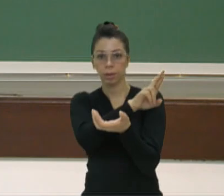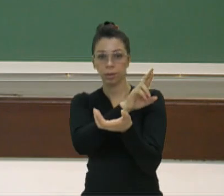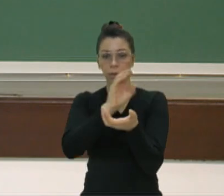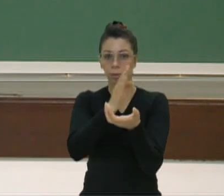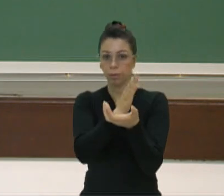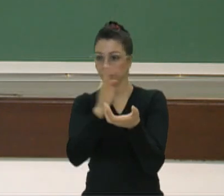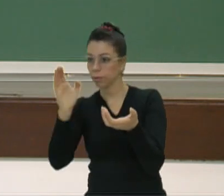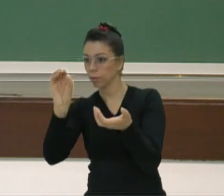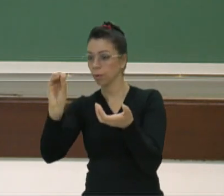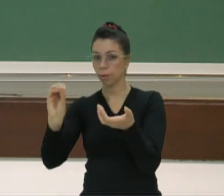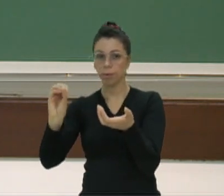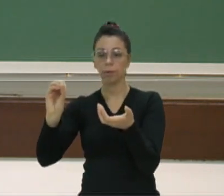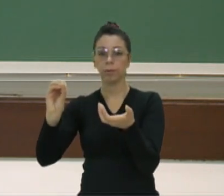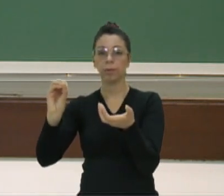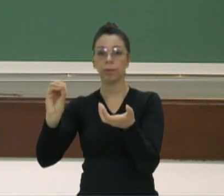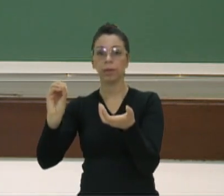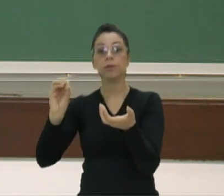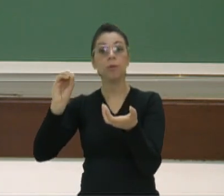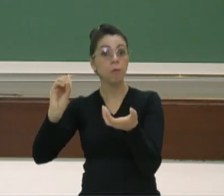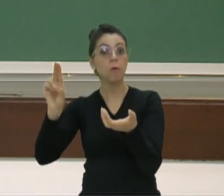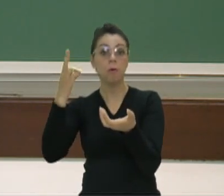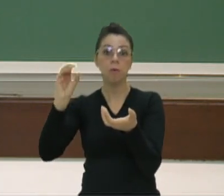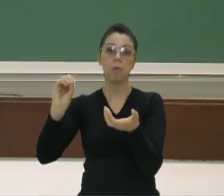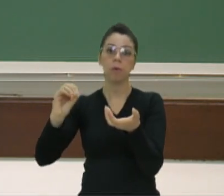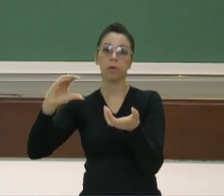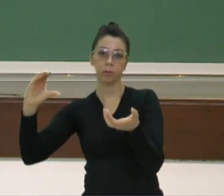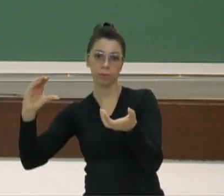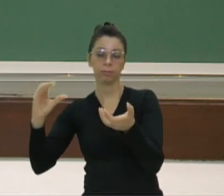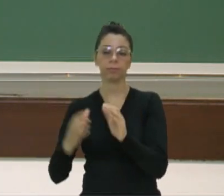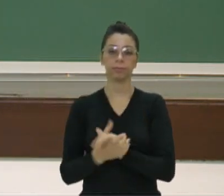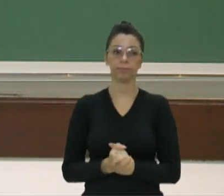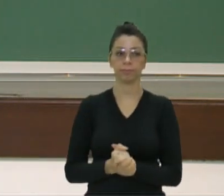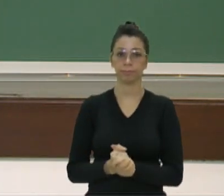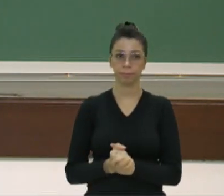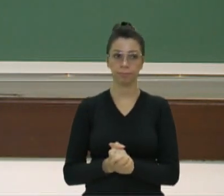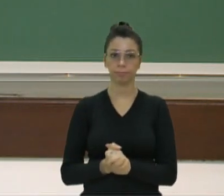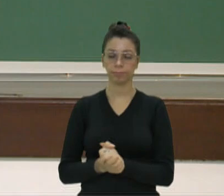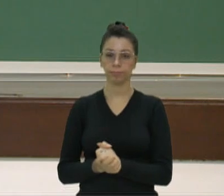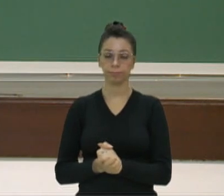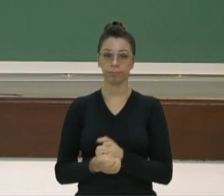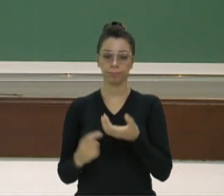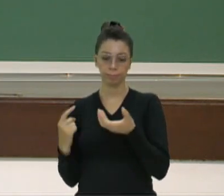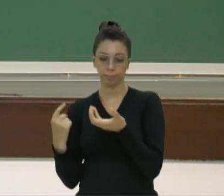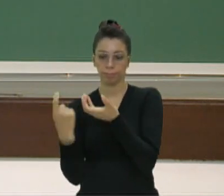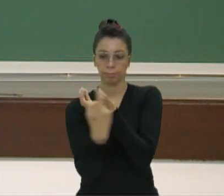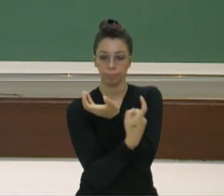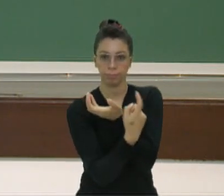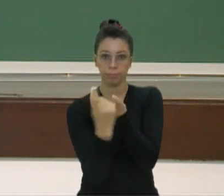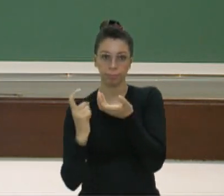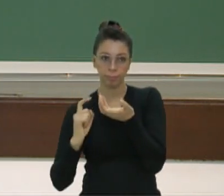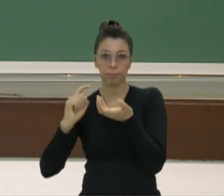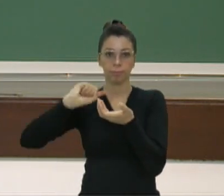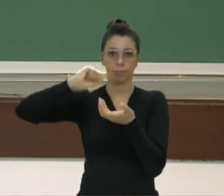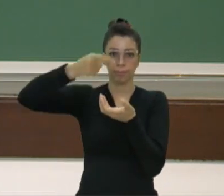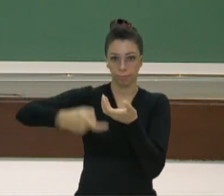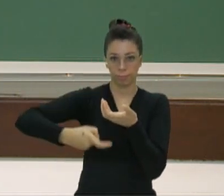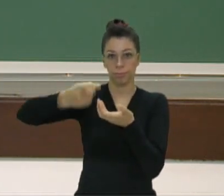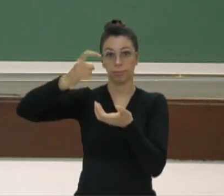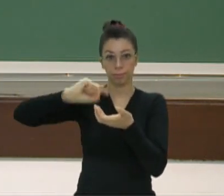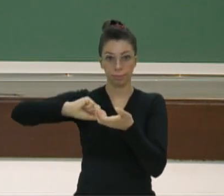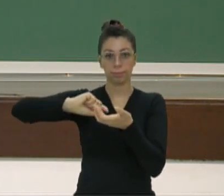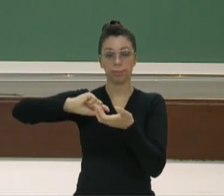oeste ou ocidental. Além dessas duas linhas que delimitam no plano horizontal e no